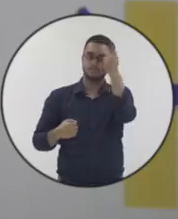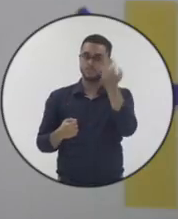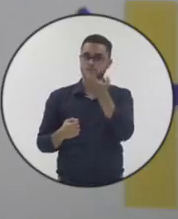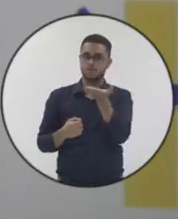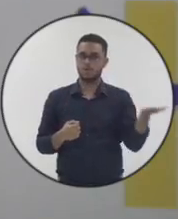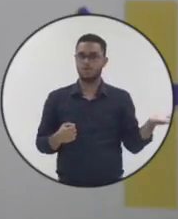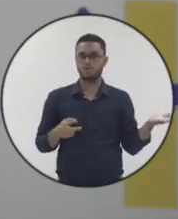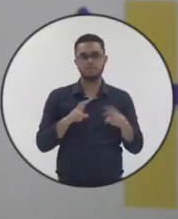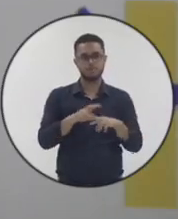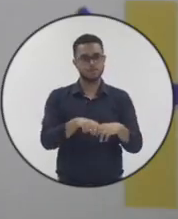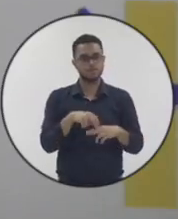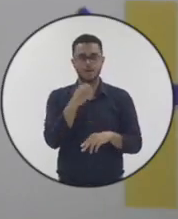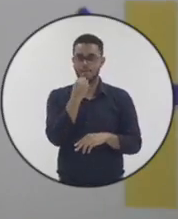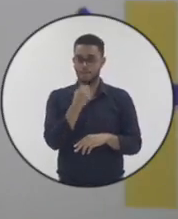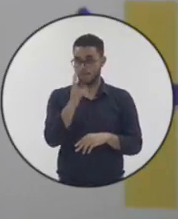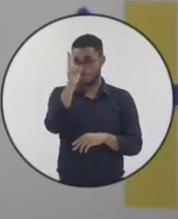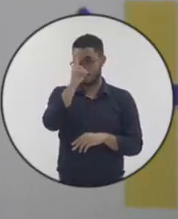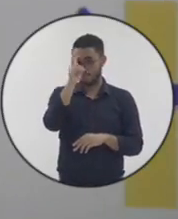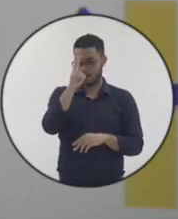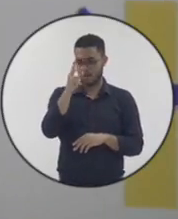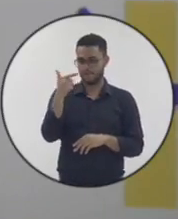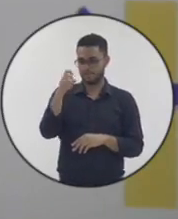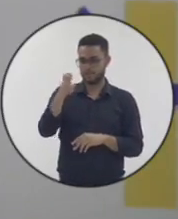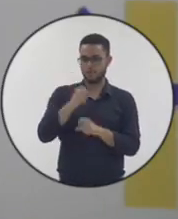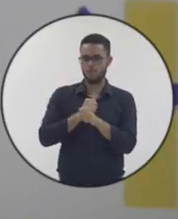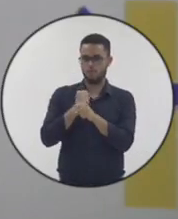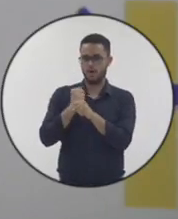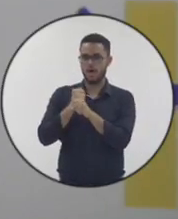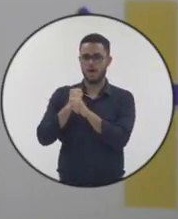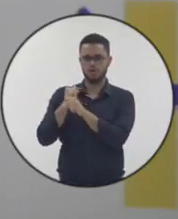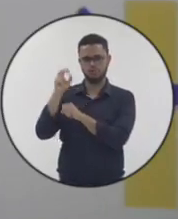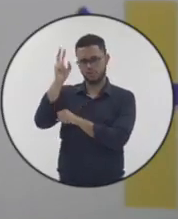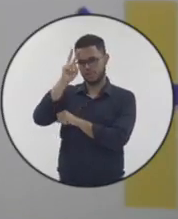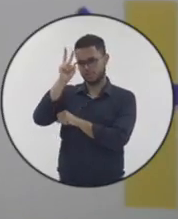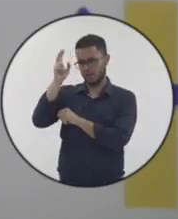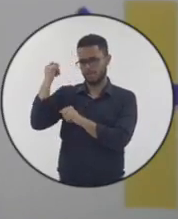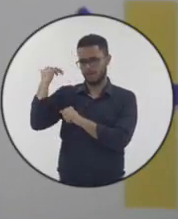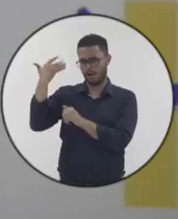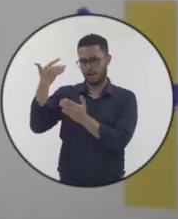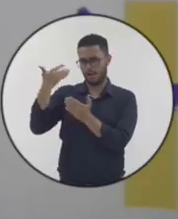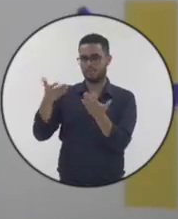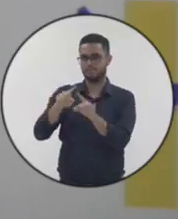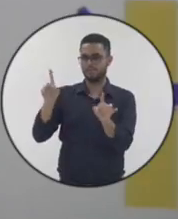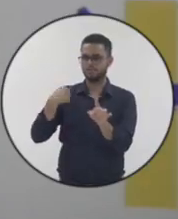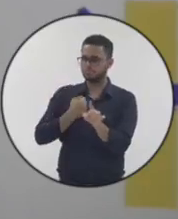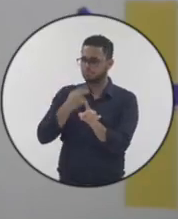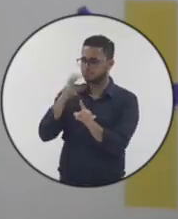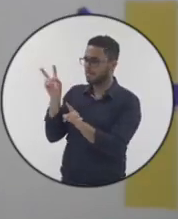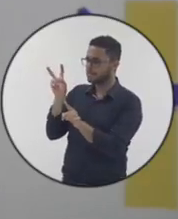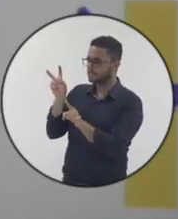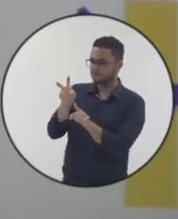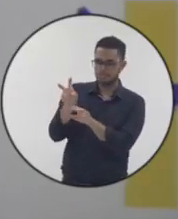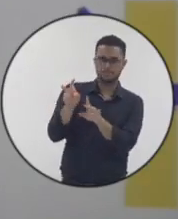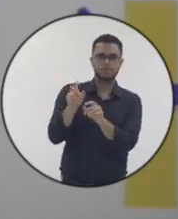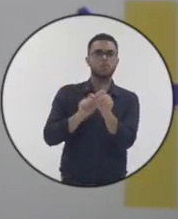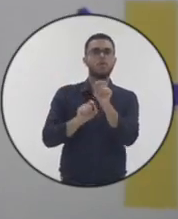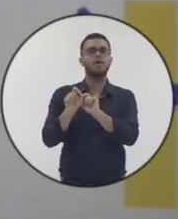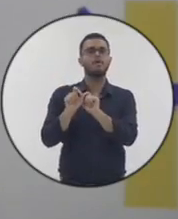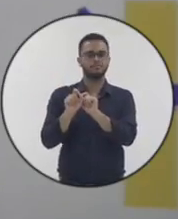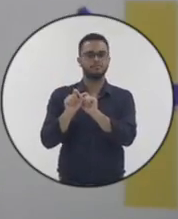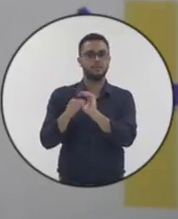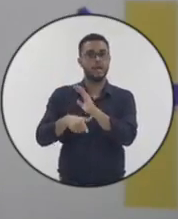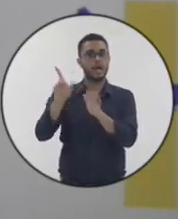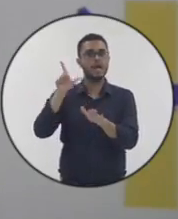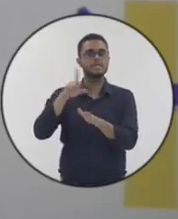nesse processo histórico dos 25 anos, né, e a gente veio percebendo isso, claro, que num processo de maturação, onde a gente tinha uma